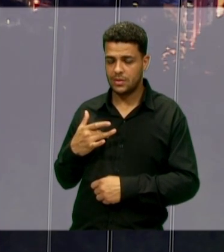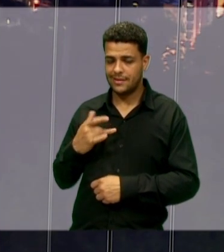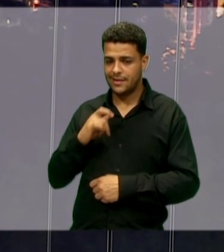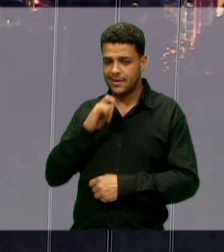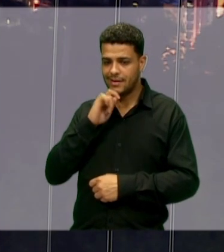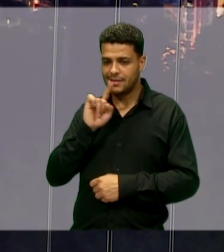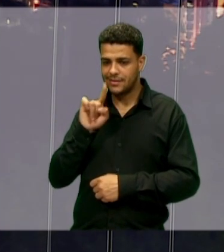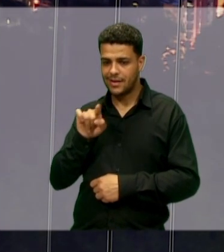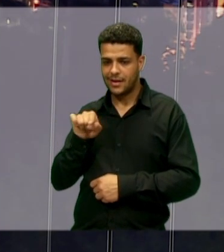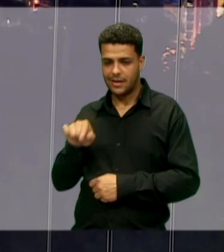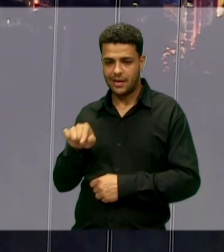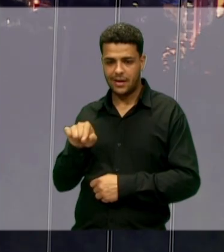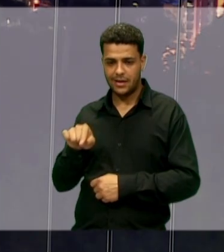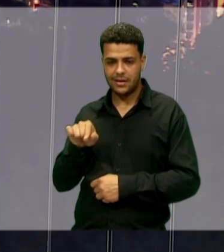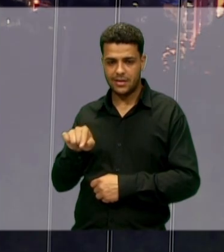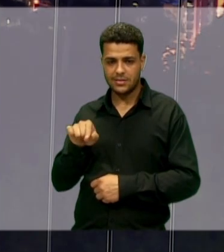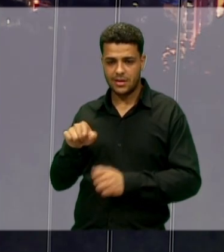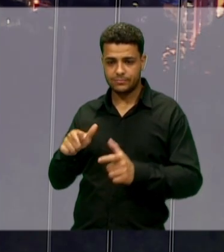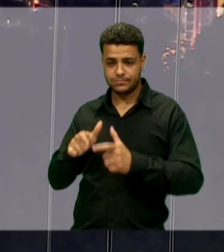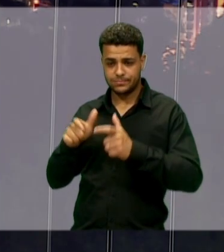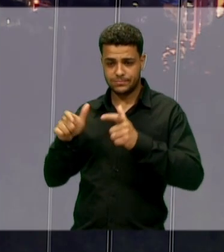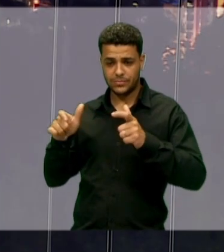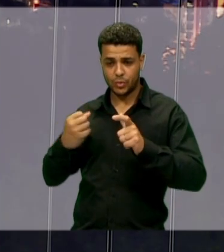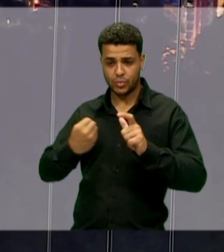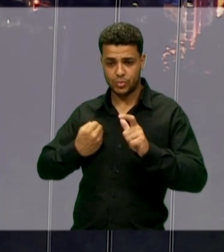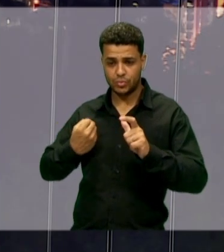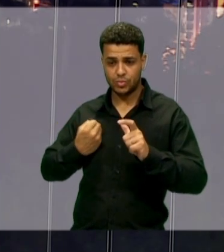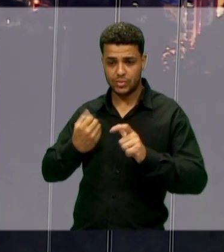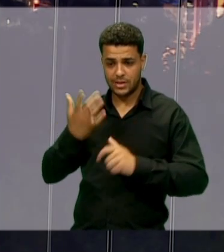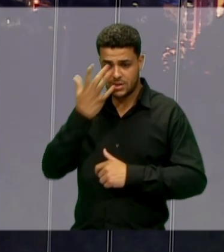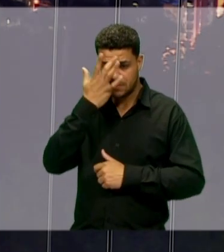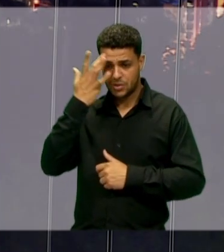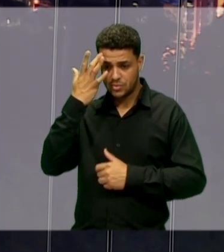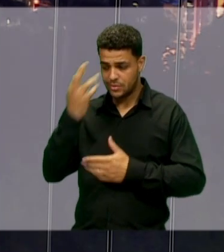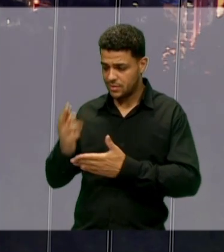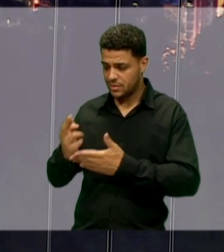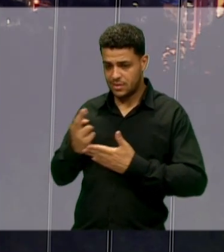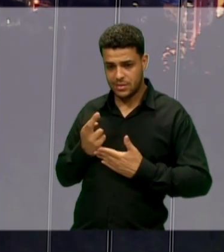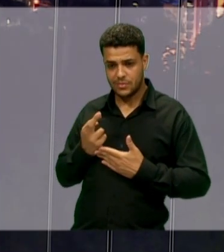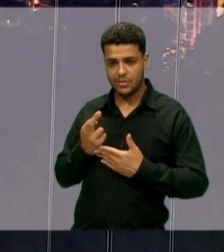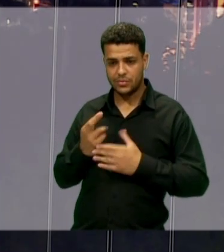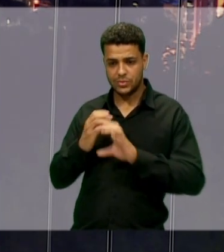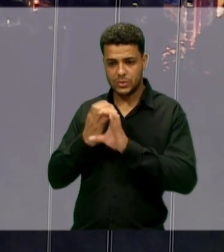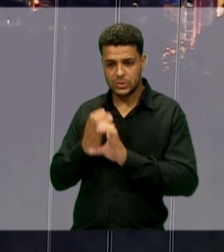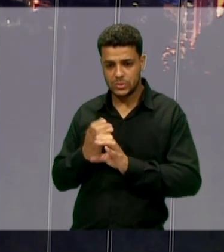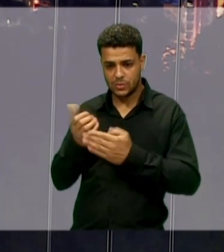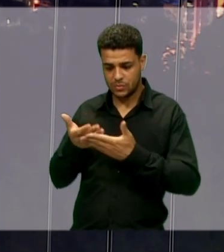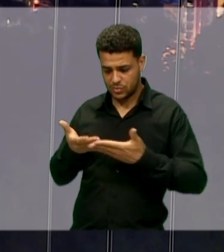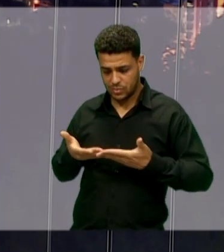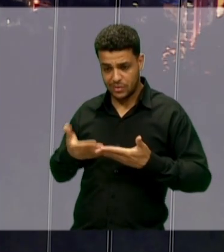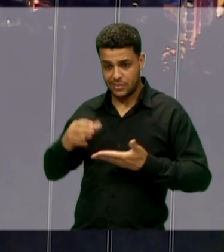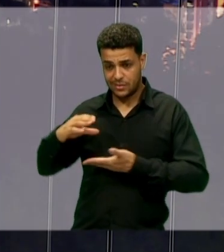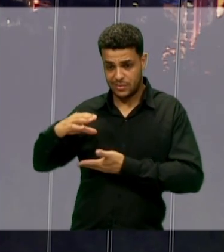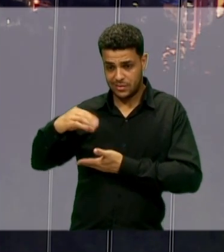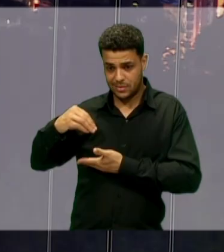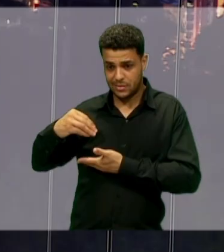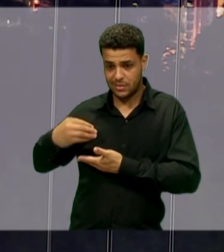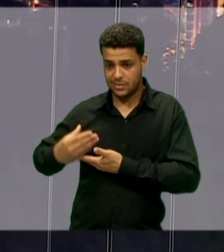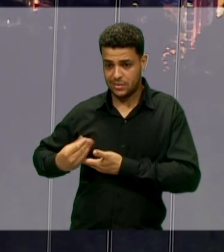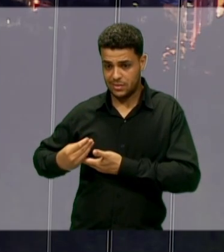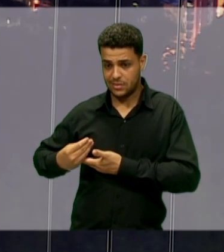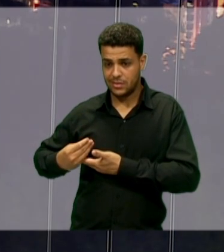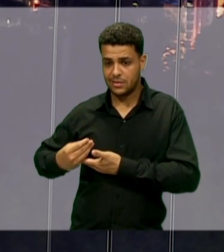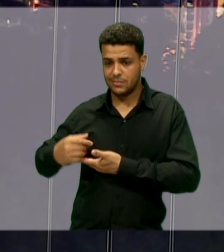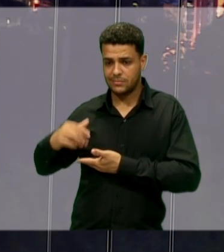Ainda é alto o número assim, de pessoas que recebem o diagnóstico de câncer, principalmente de câncer de mama,